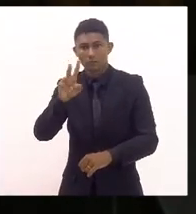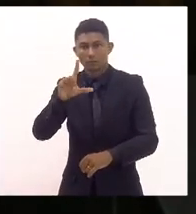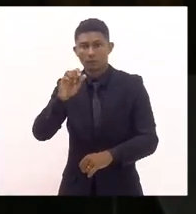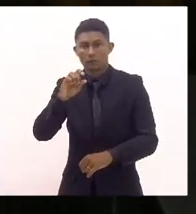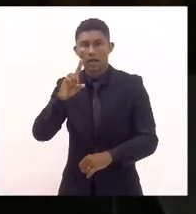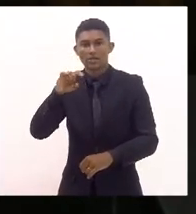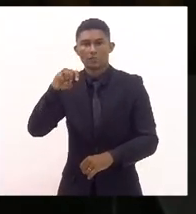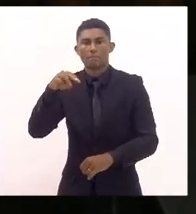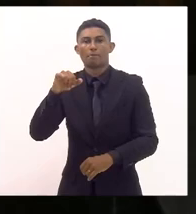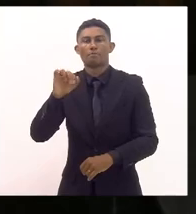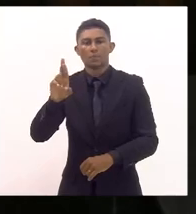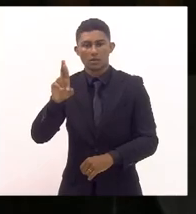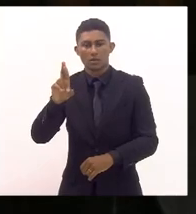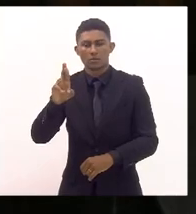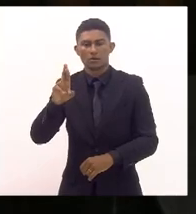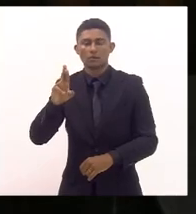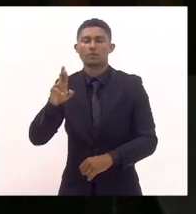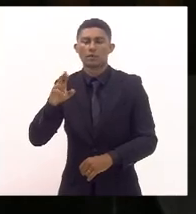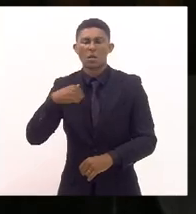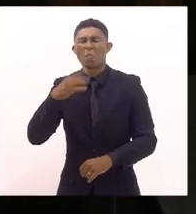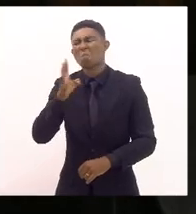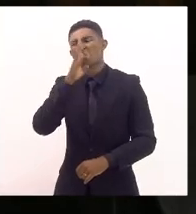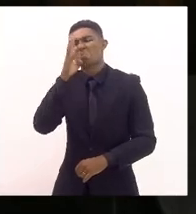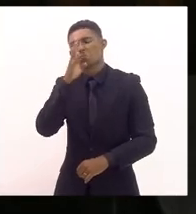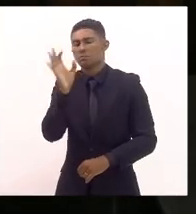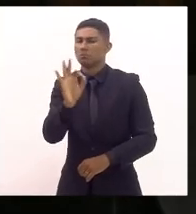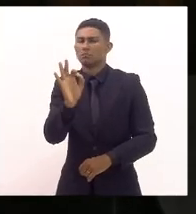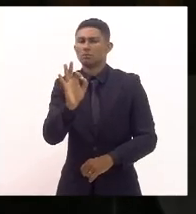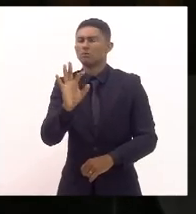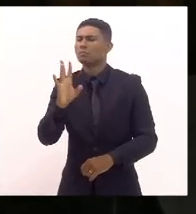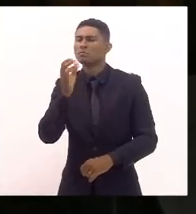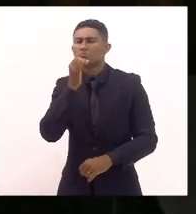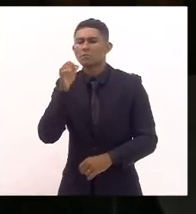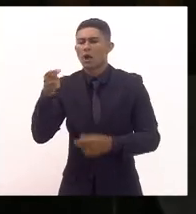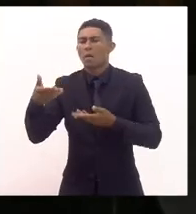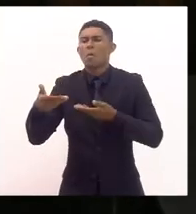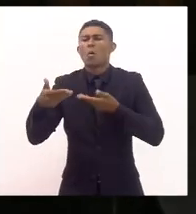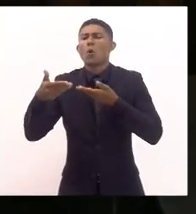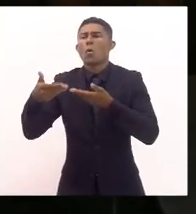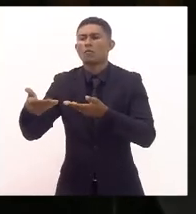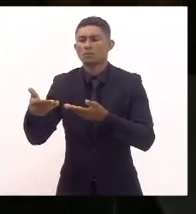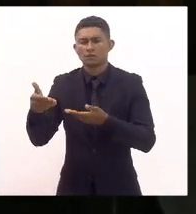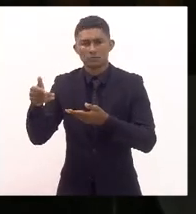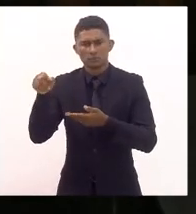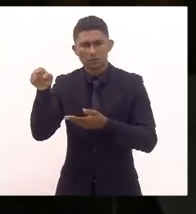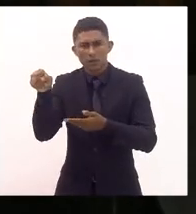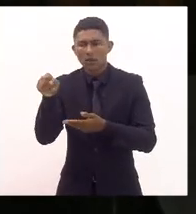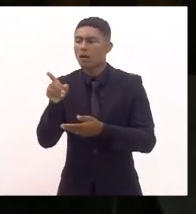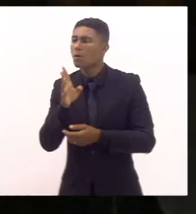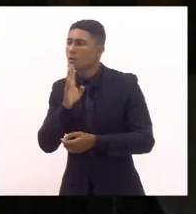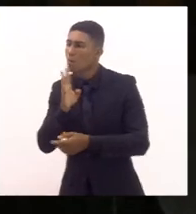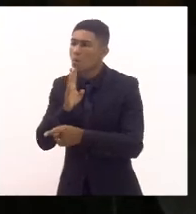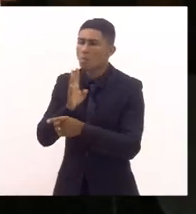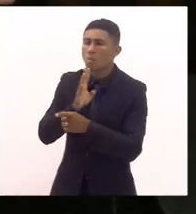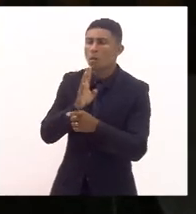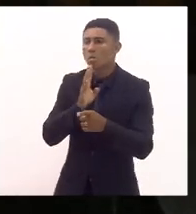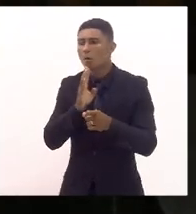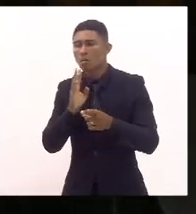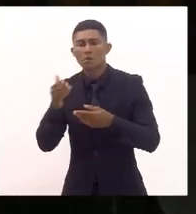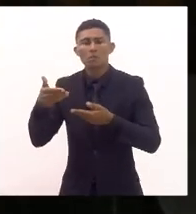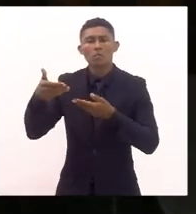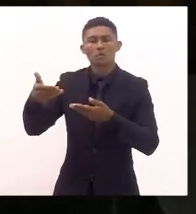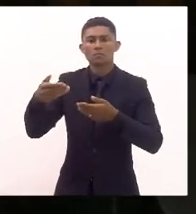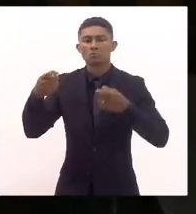ser indelicado Presidente sem querer ser indelicado mas eu não preciso de convite dele para conhecer administração pública eu preciso de